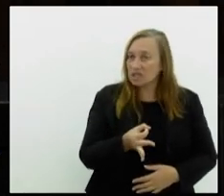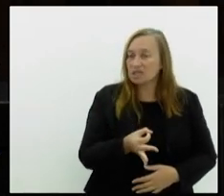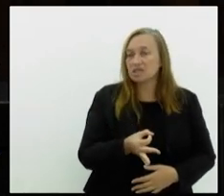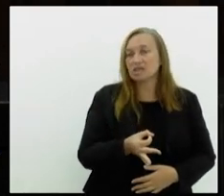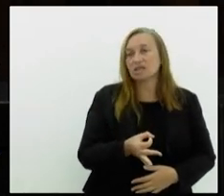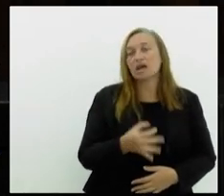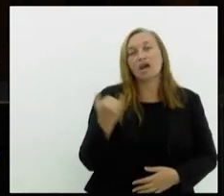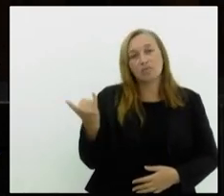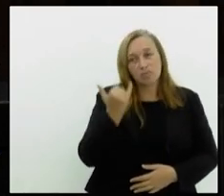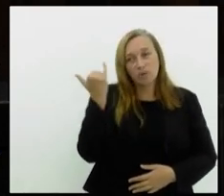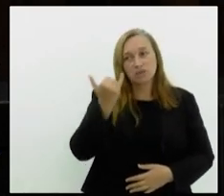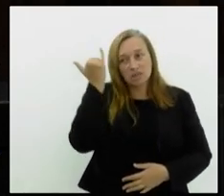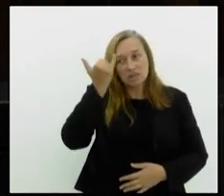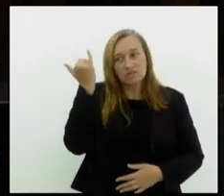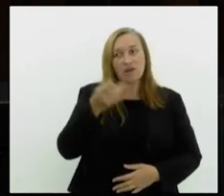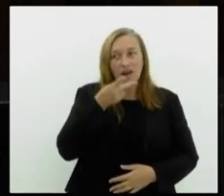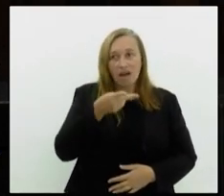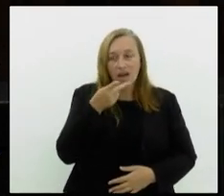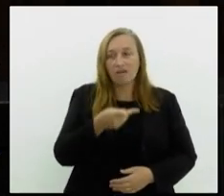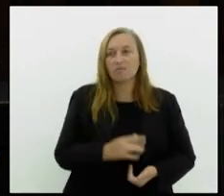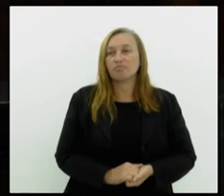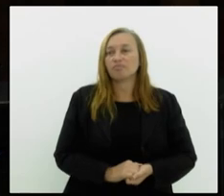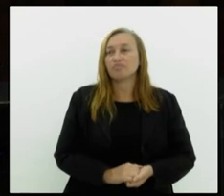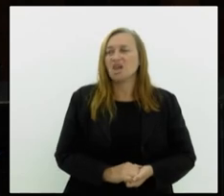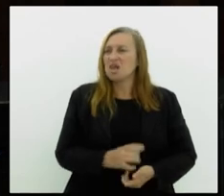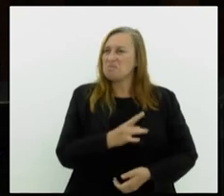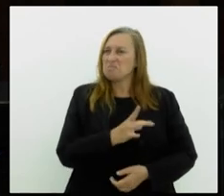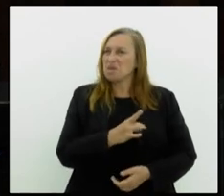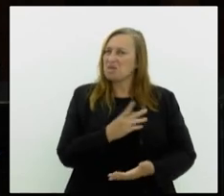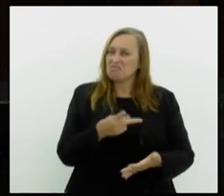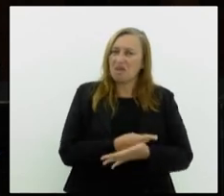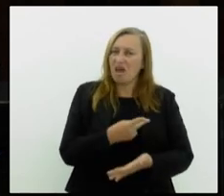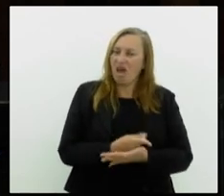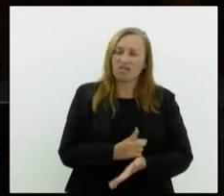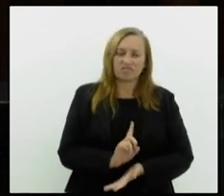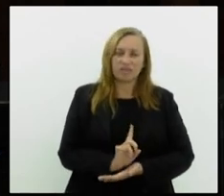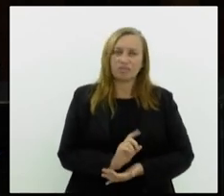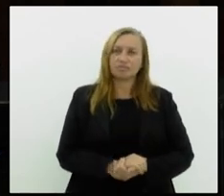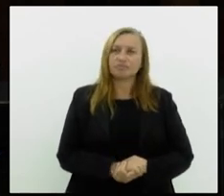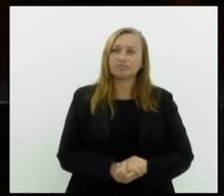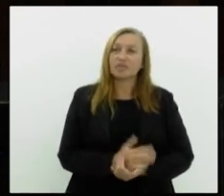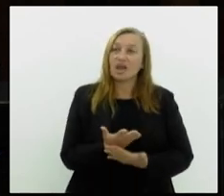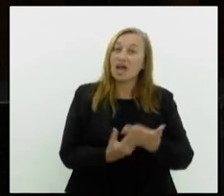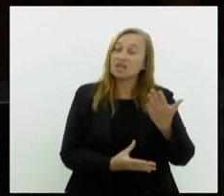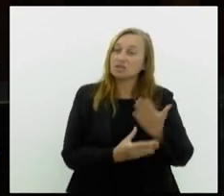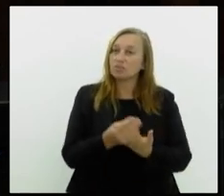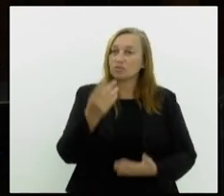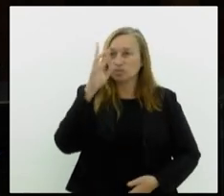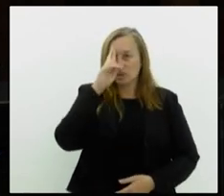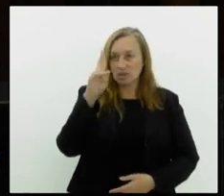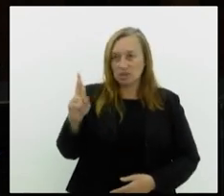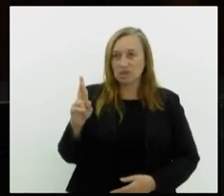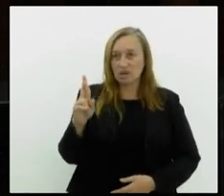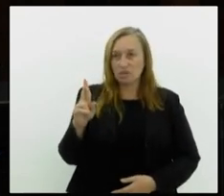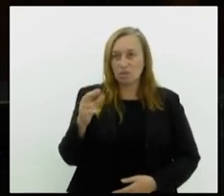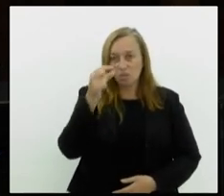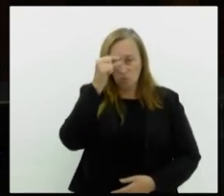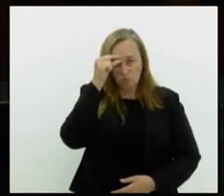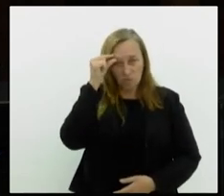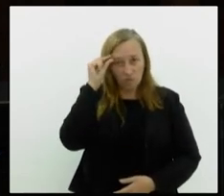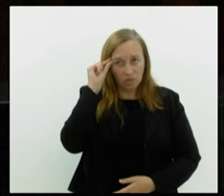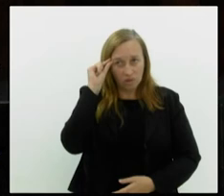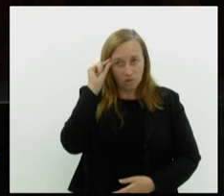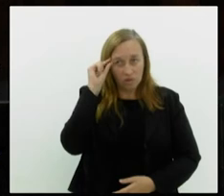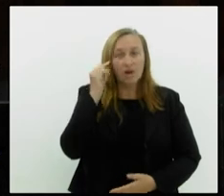é importante dizer, sem nenhum medo de errar, que as mãos do senhor Marcelo Freixo,